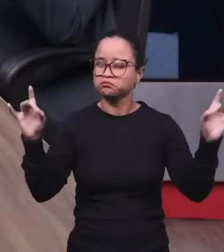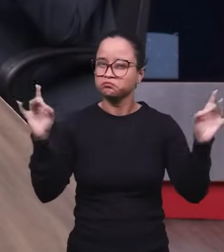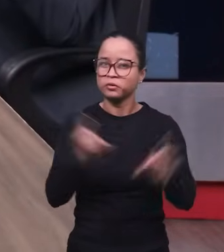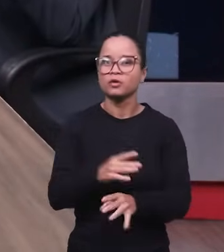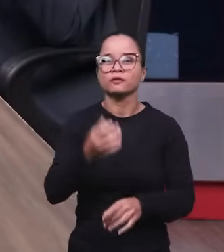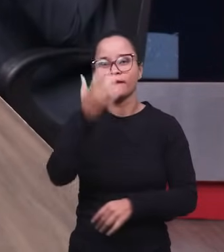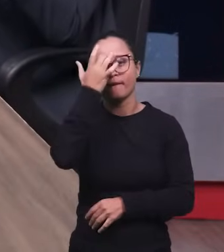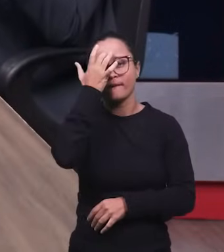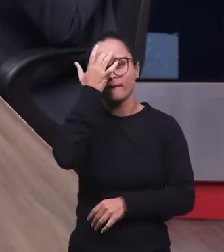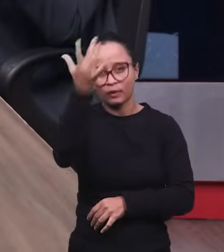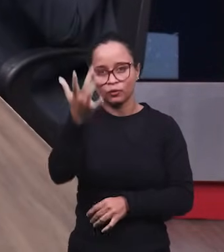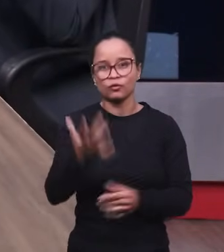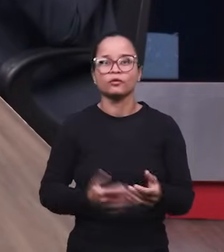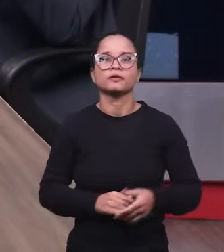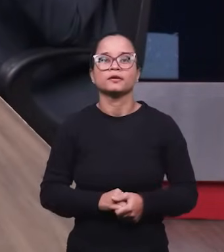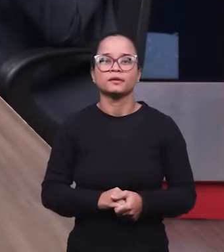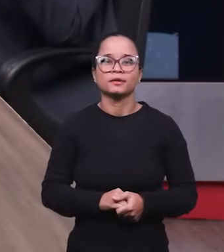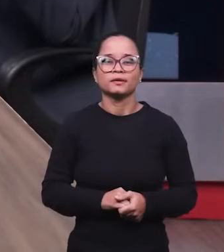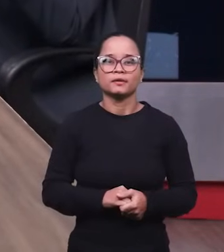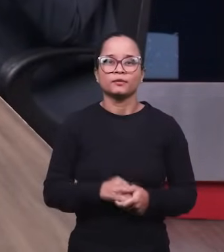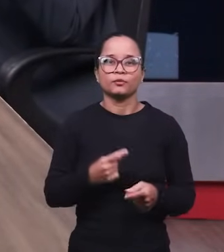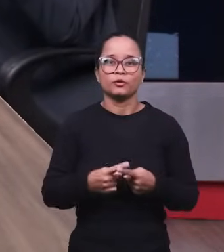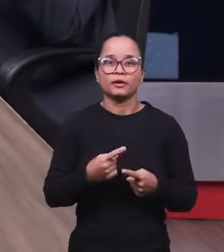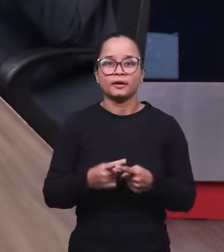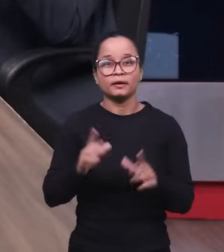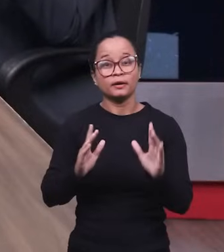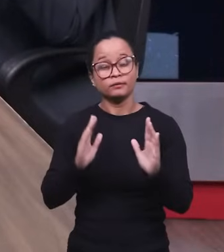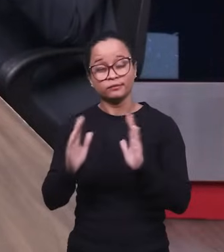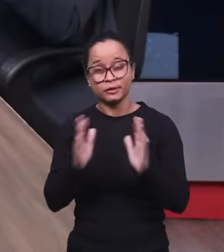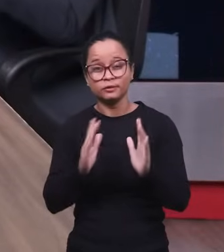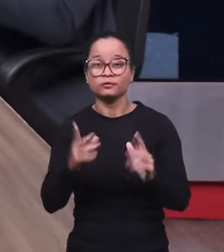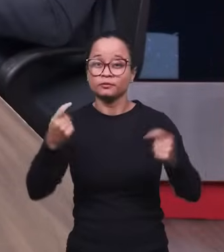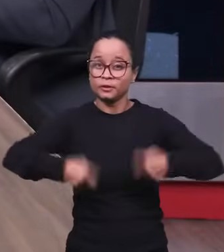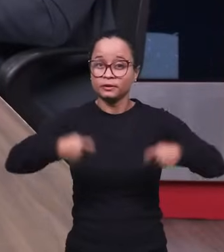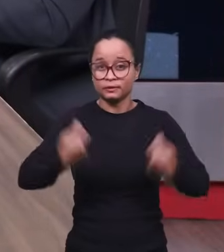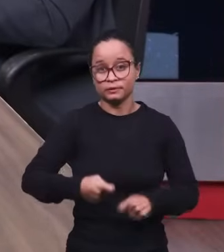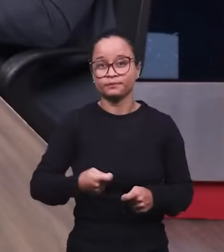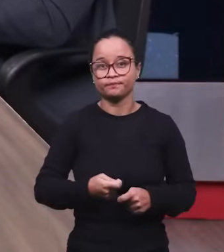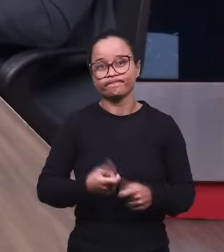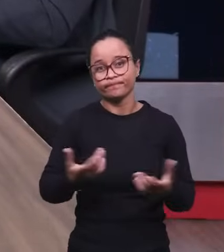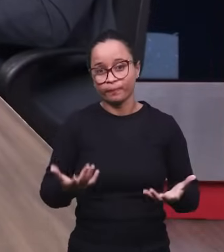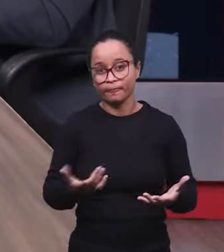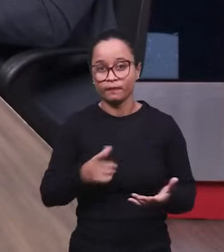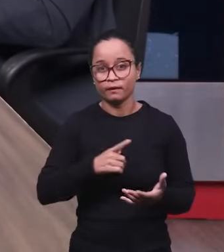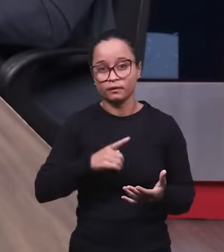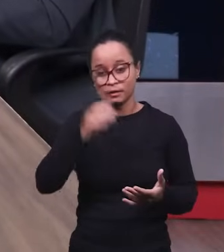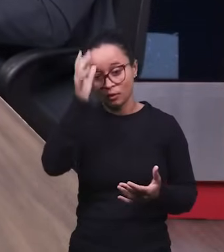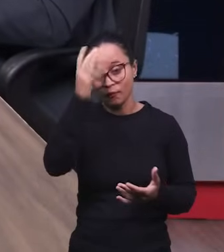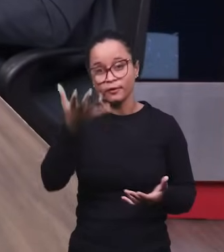fácil essa dinâmica que a situação nos propôs, não é isso? É verdade. Tem também,